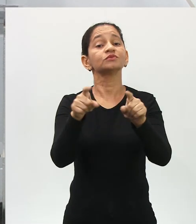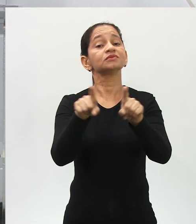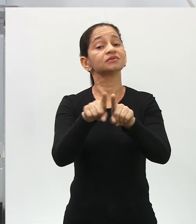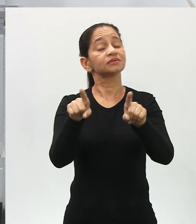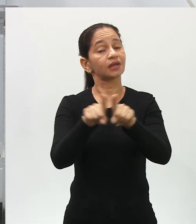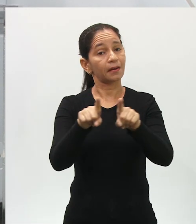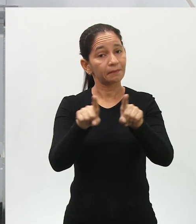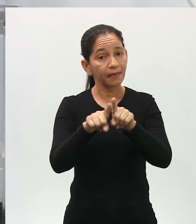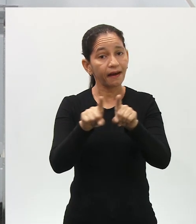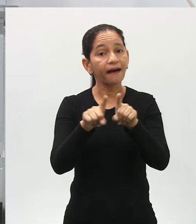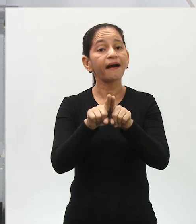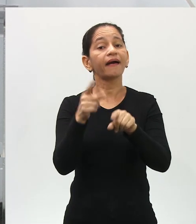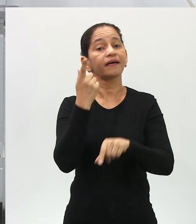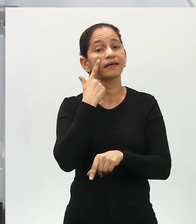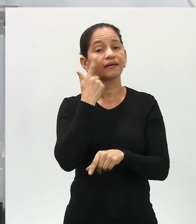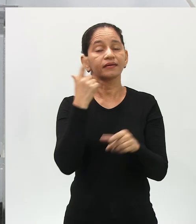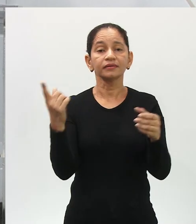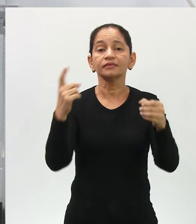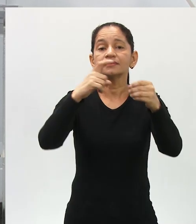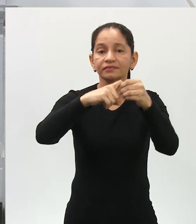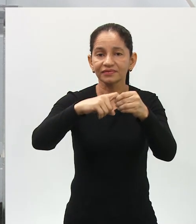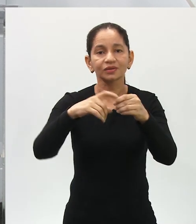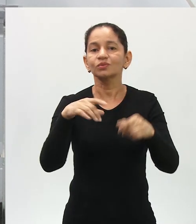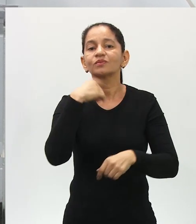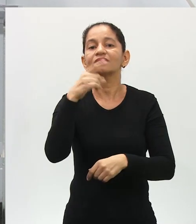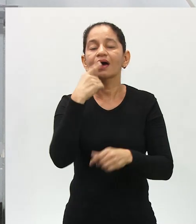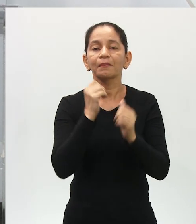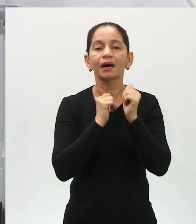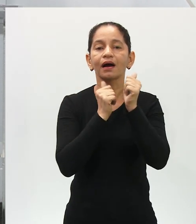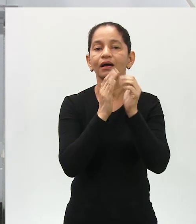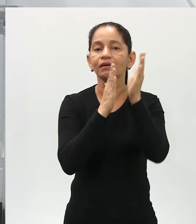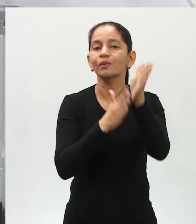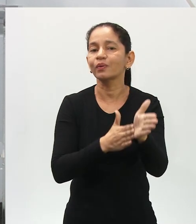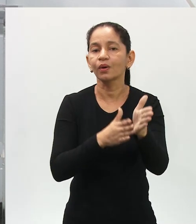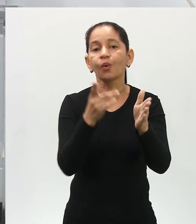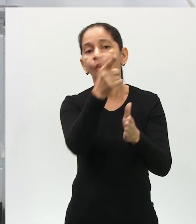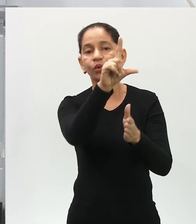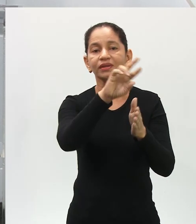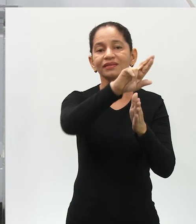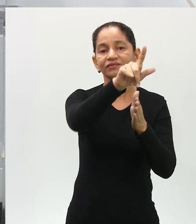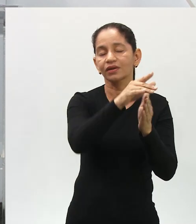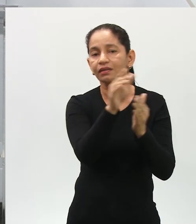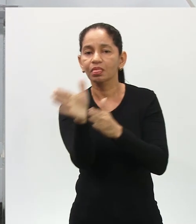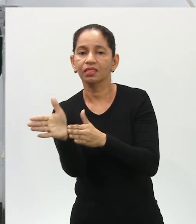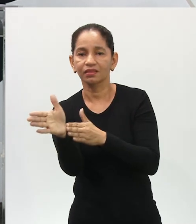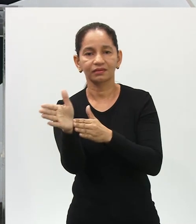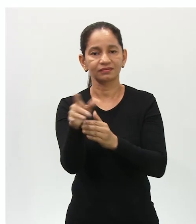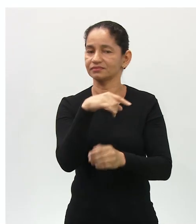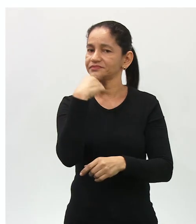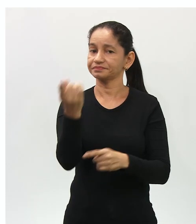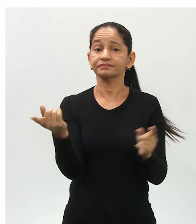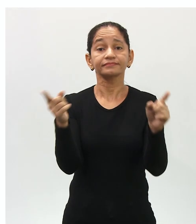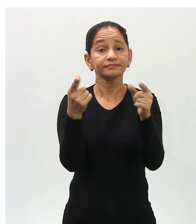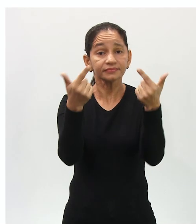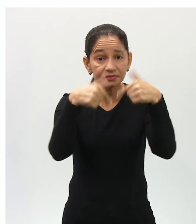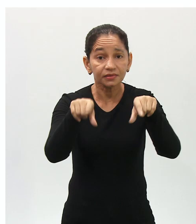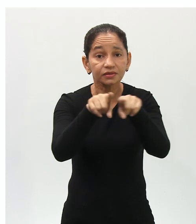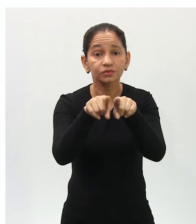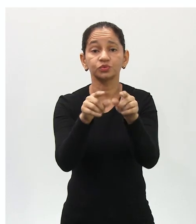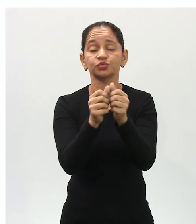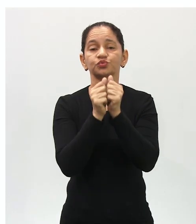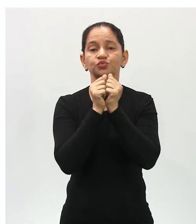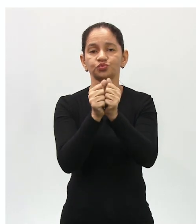planos plurianuais, tá? Precisam ter vínculos, não pode ser uma coisa que anda desalinhada. Então, os